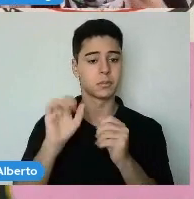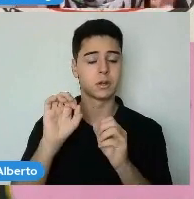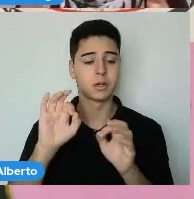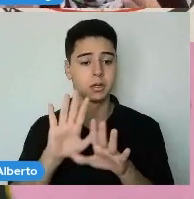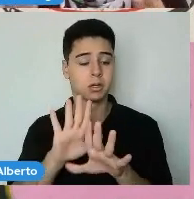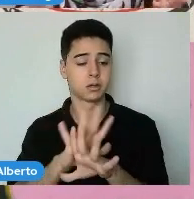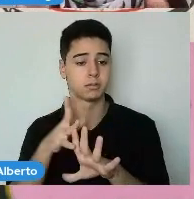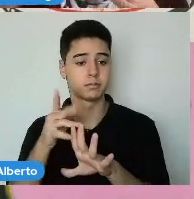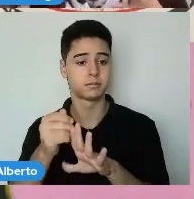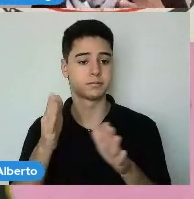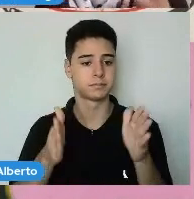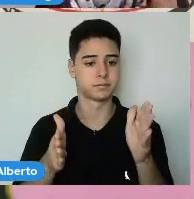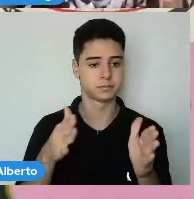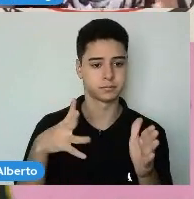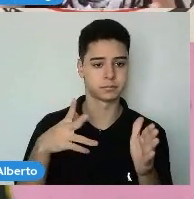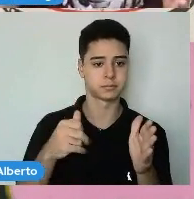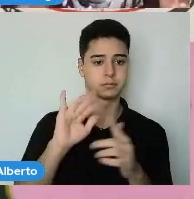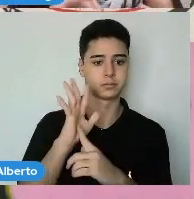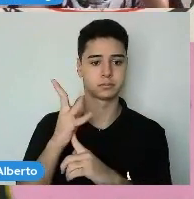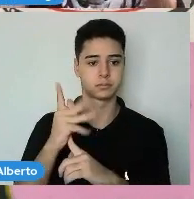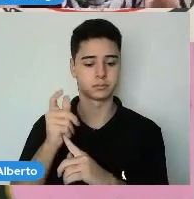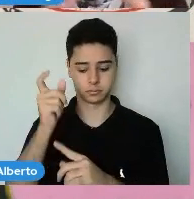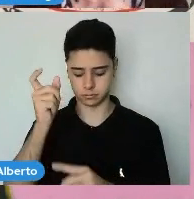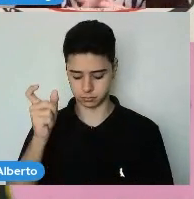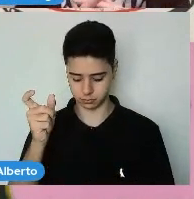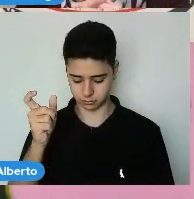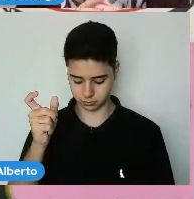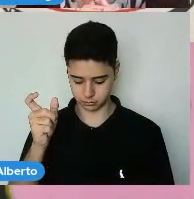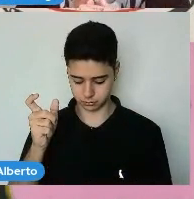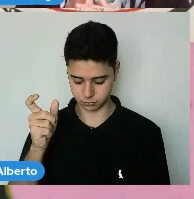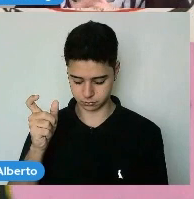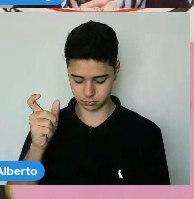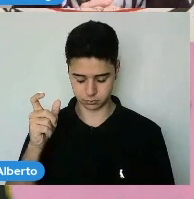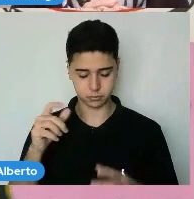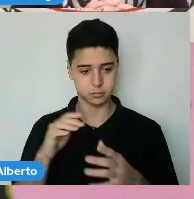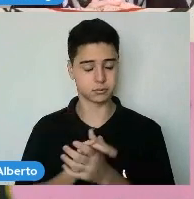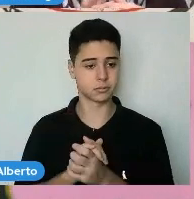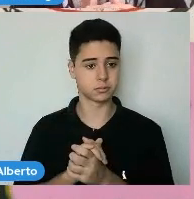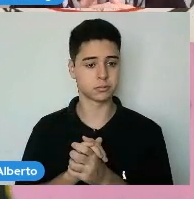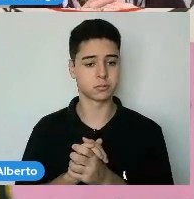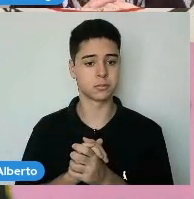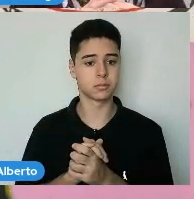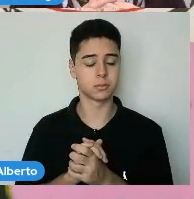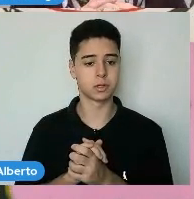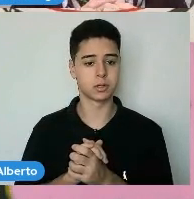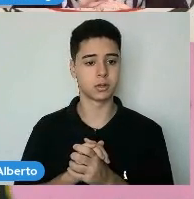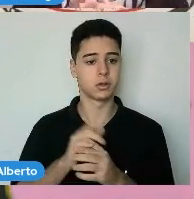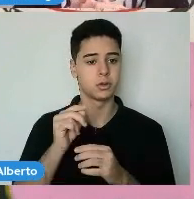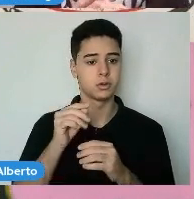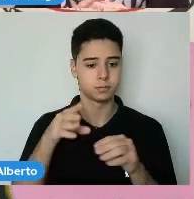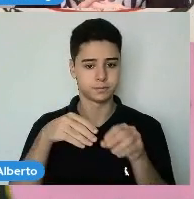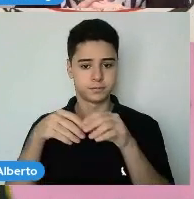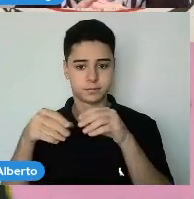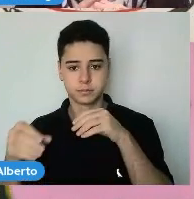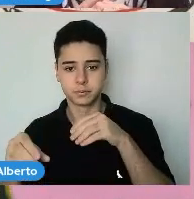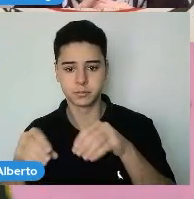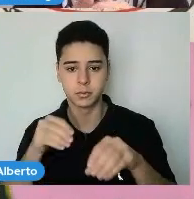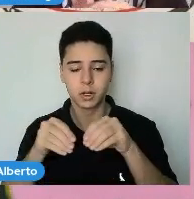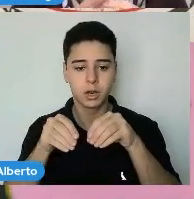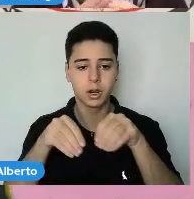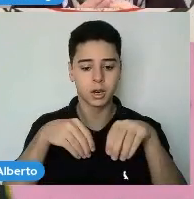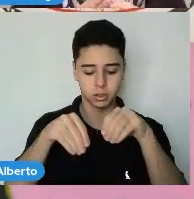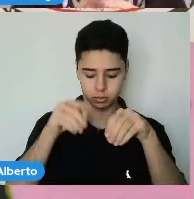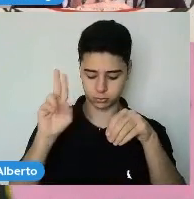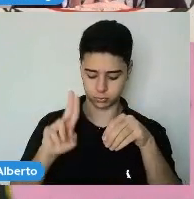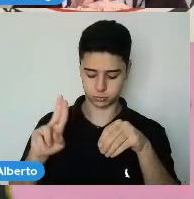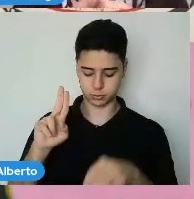aí entre a arte com A maiúsculo e o cotidiano. Os recursos plásticos são principalmente